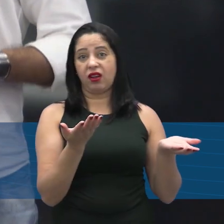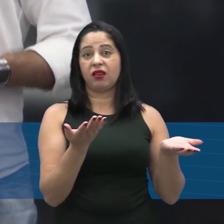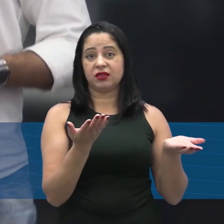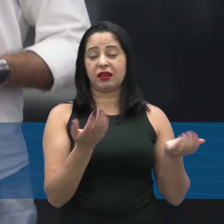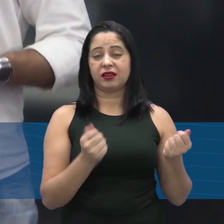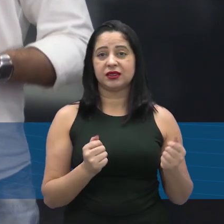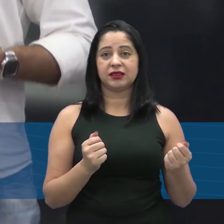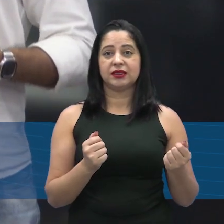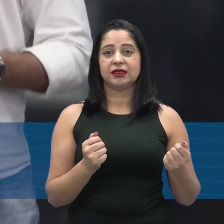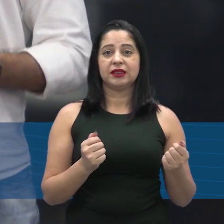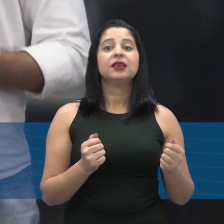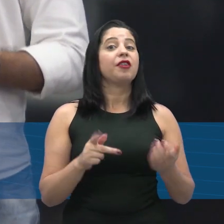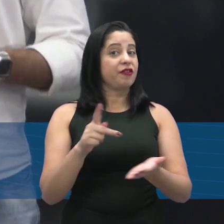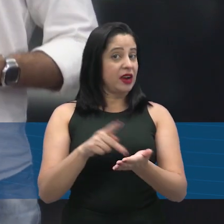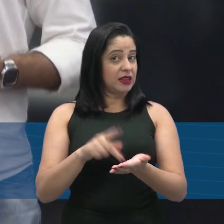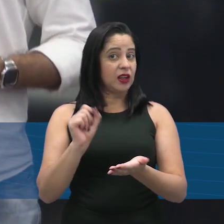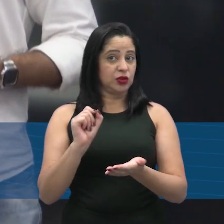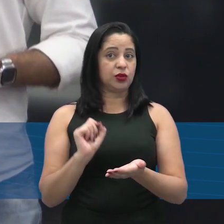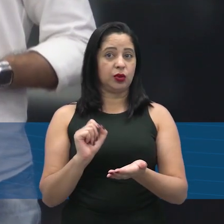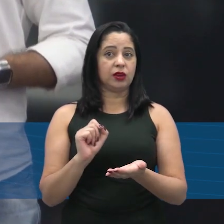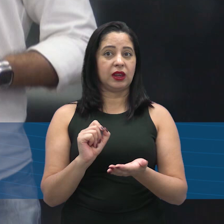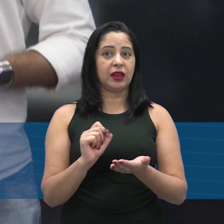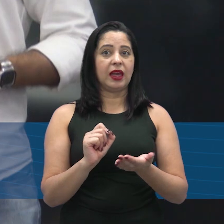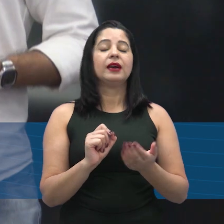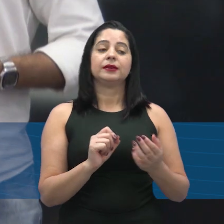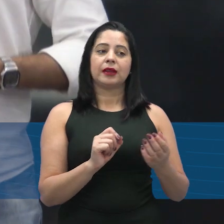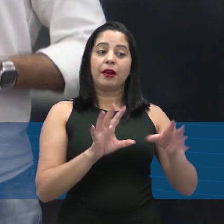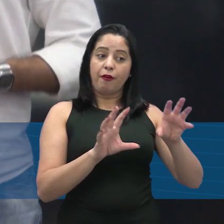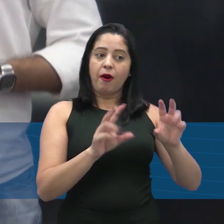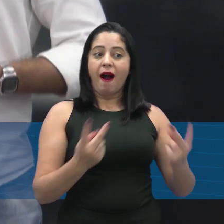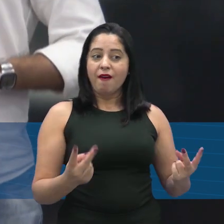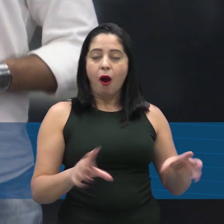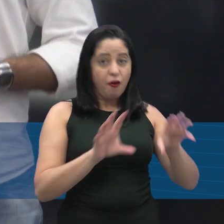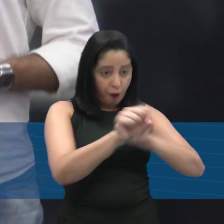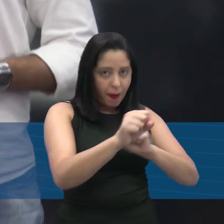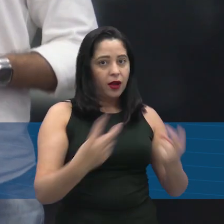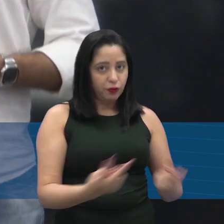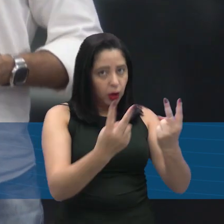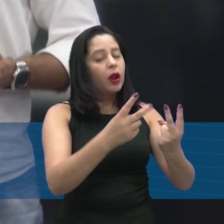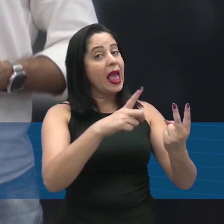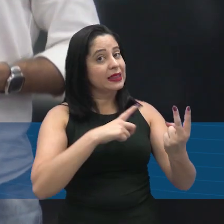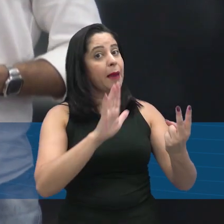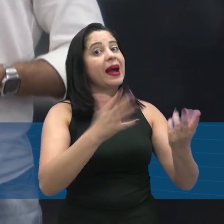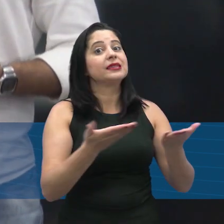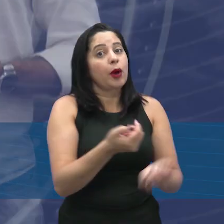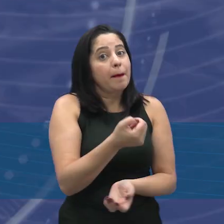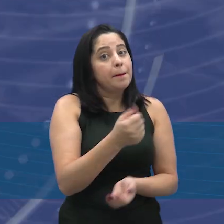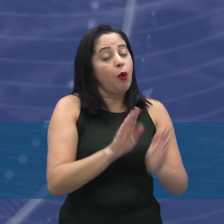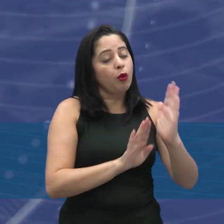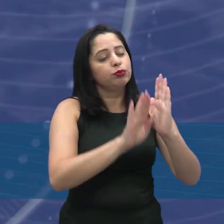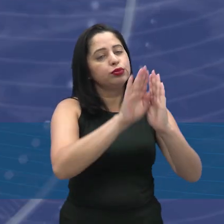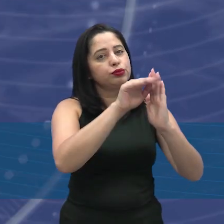ensino básico. Na verdade, essa valorização ela ainda existe, mas ela caiu. Antigamente, há 20 anos atrás,